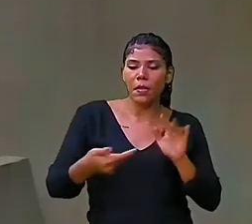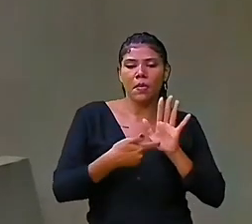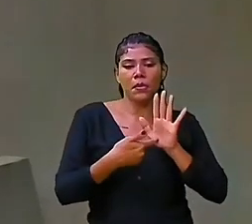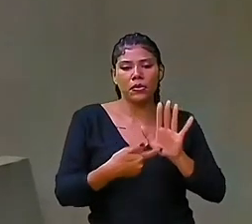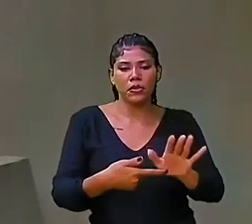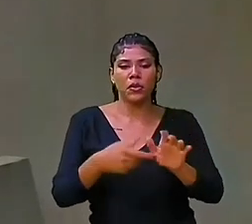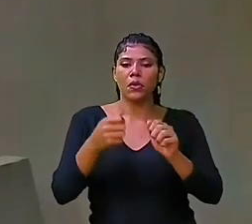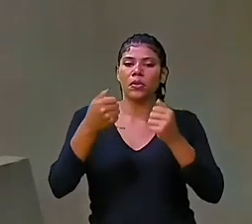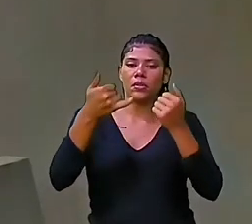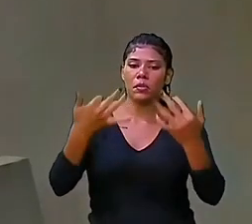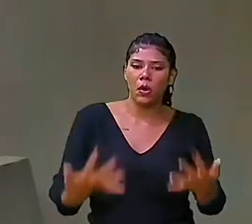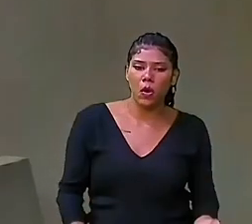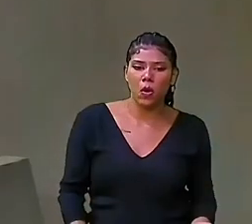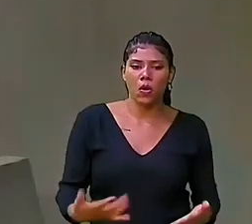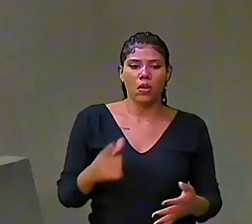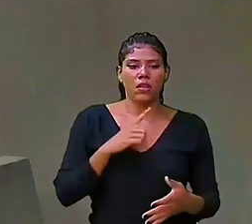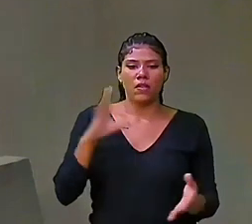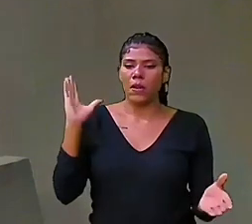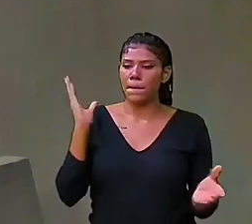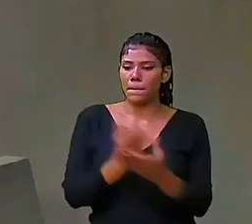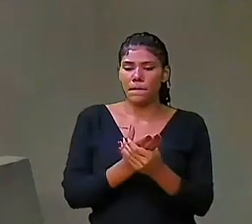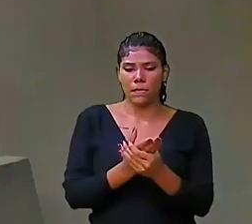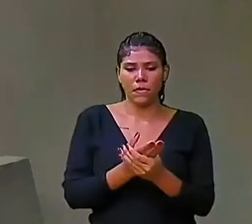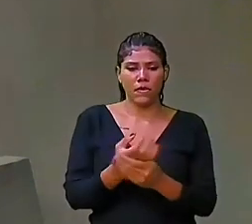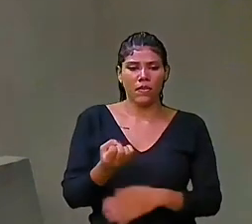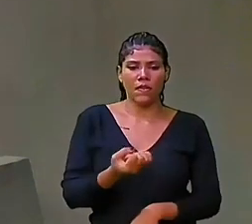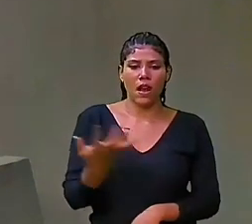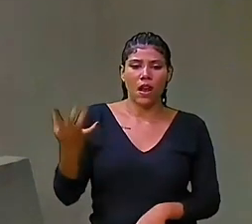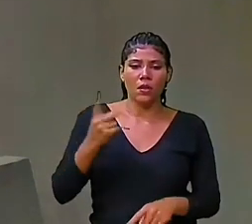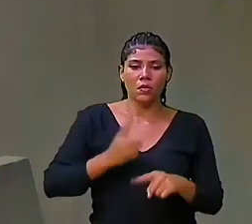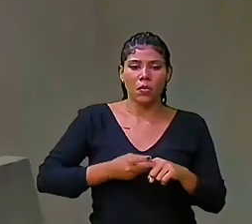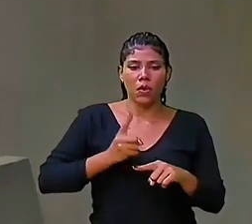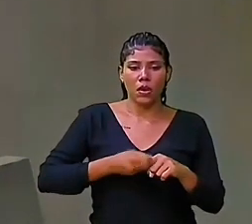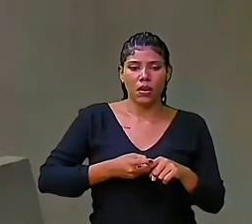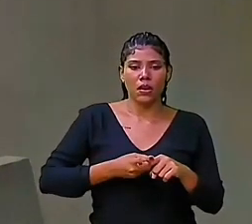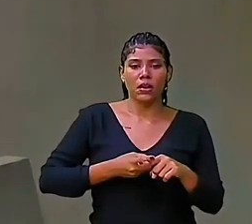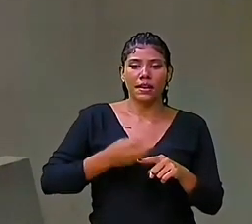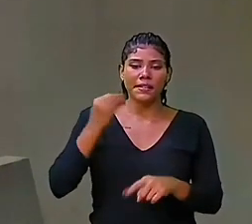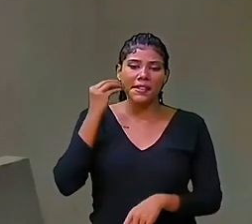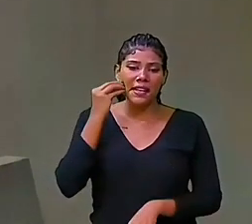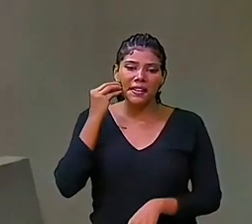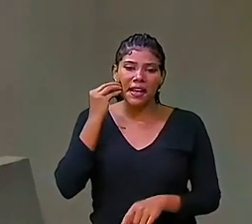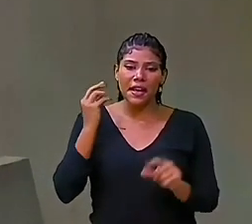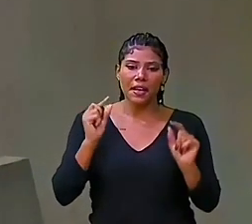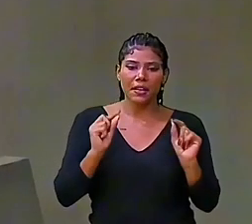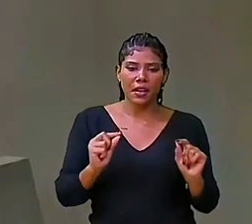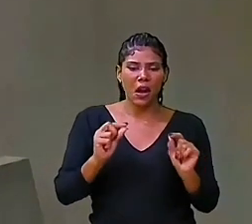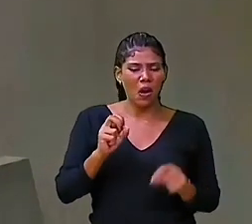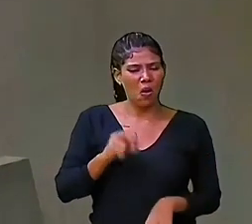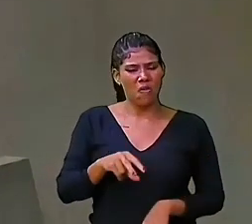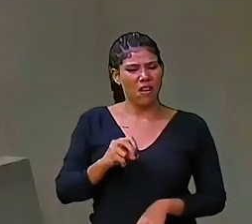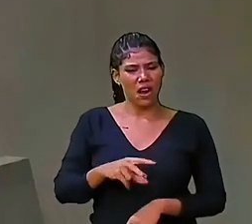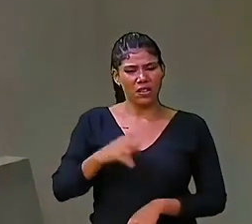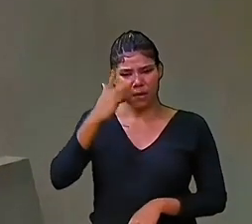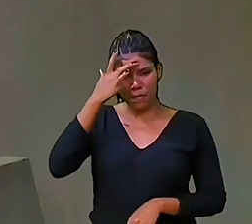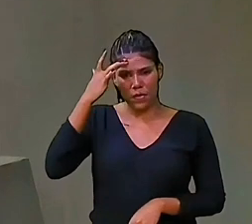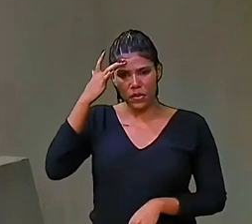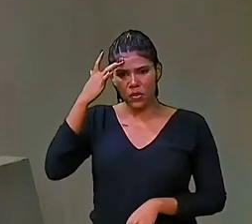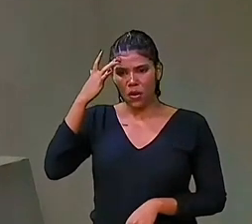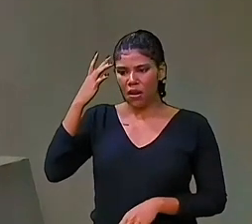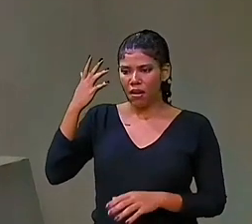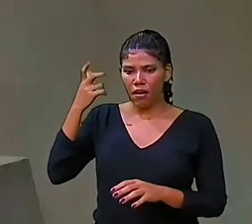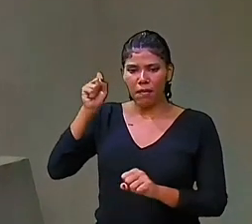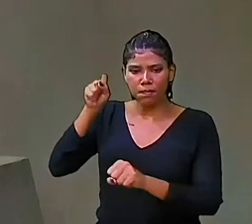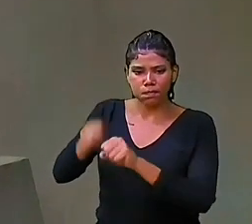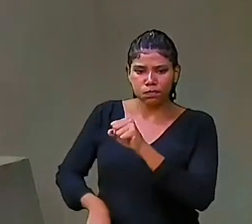teve que processar várias vezes, porque quis se atribuir à vítima, o que é mais covarde, né? A pessoa morre assassinada,